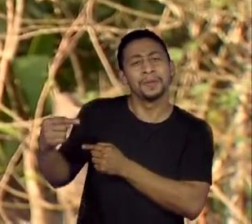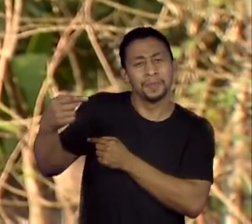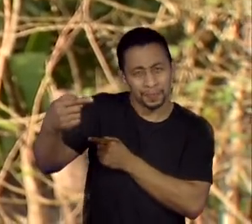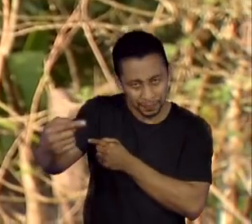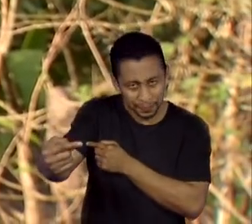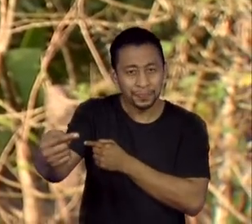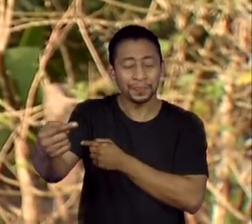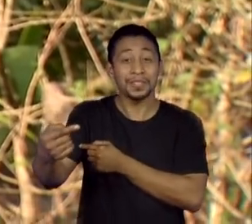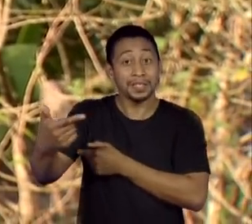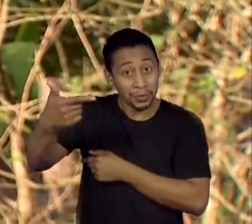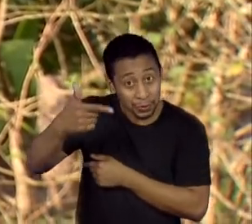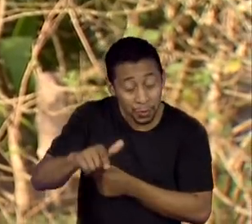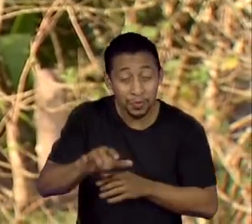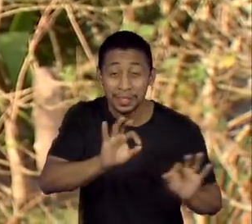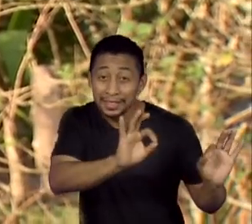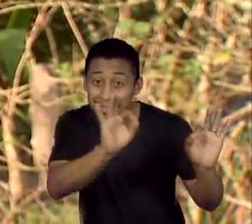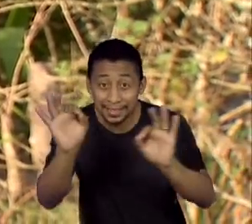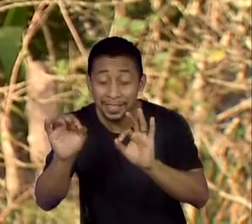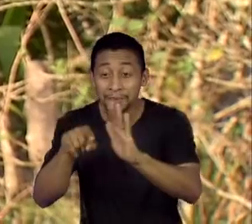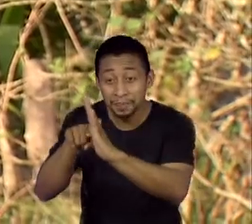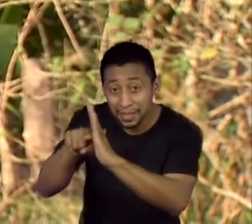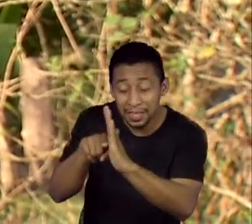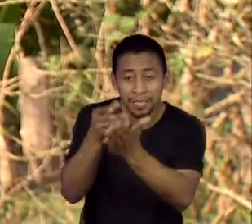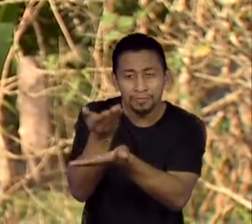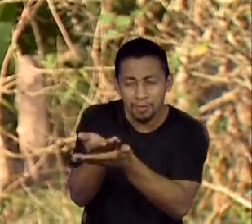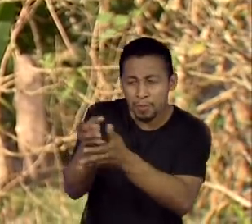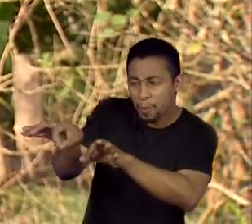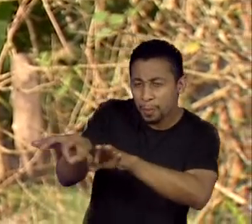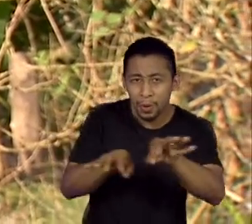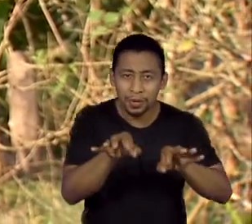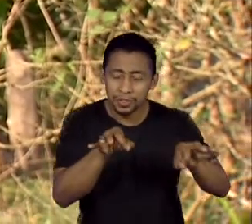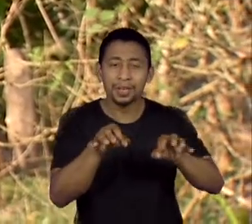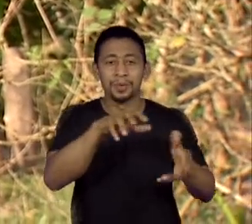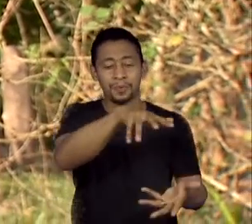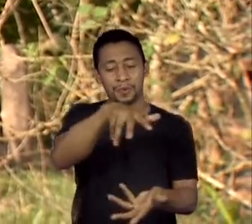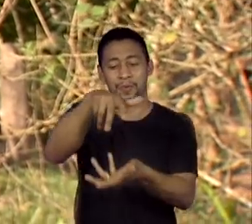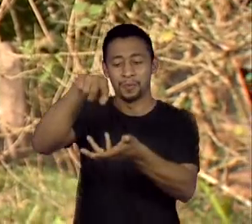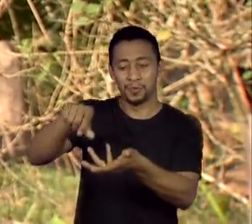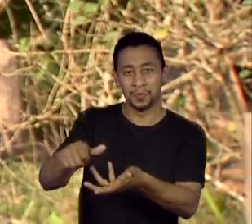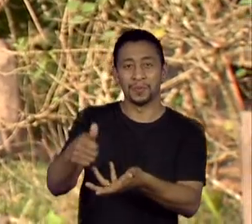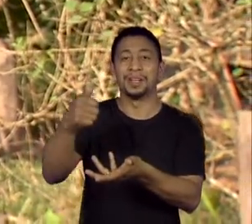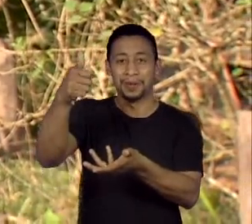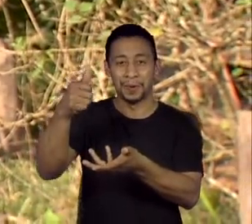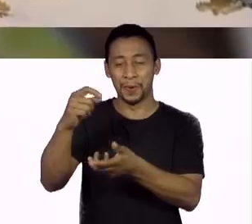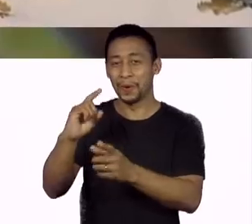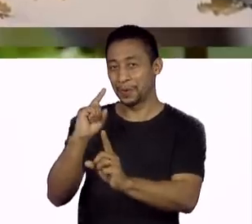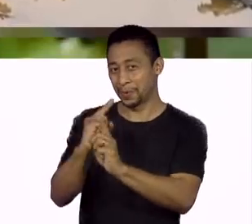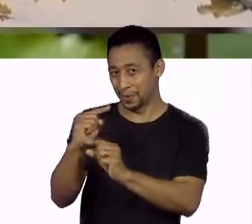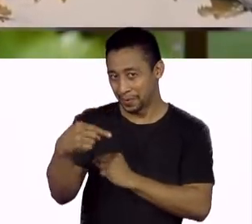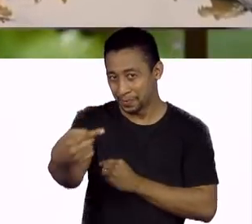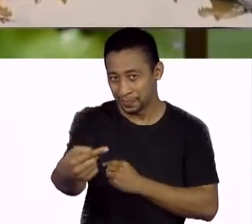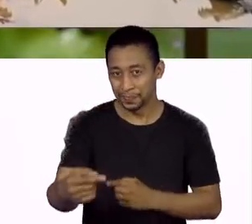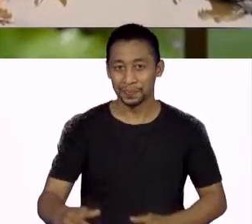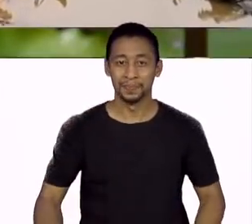mais projetos, ações e pesquisas em busca de um mundo melhor. Até lá!